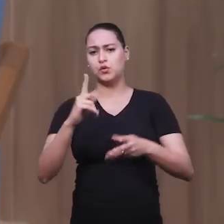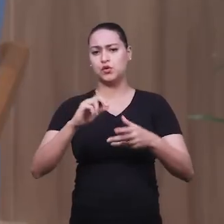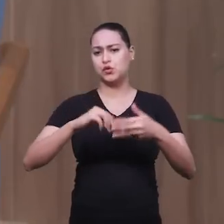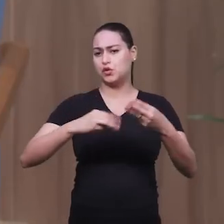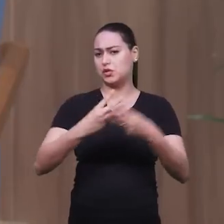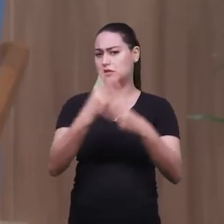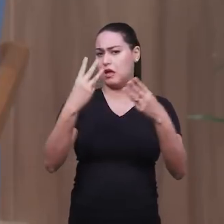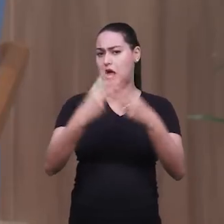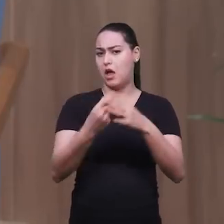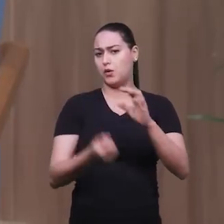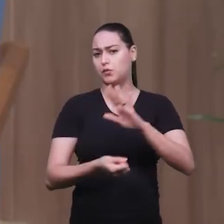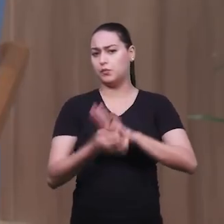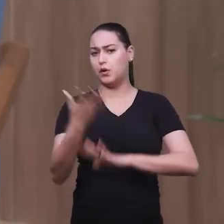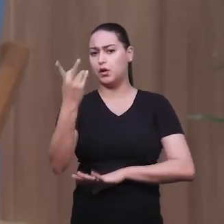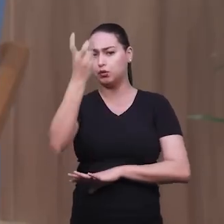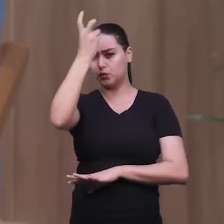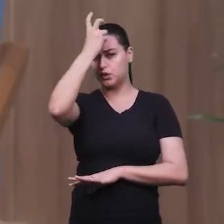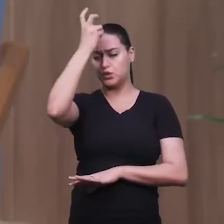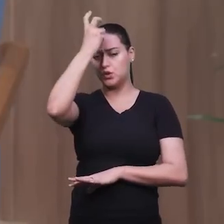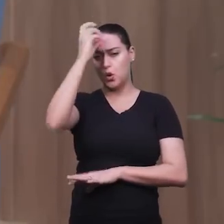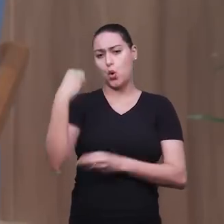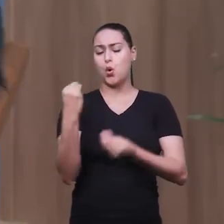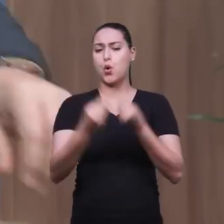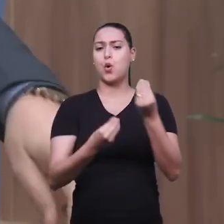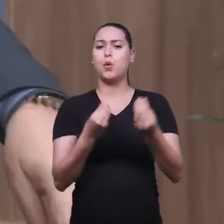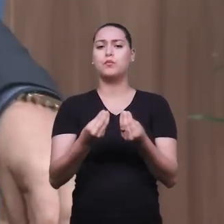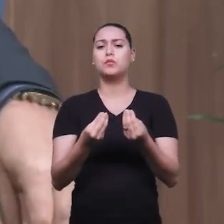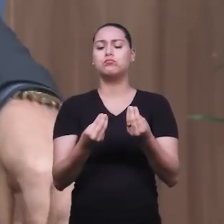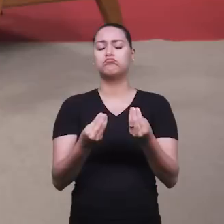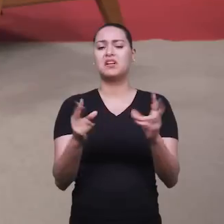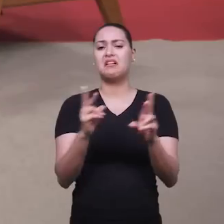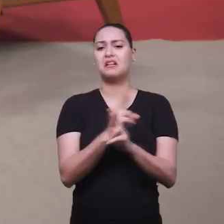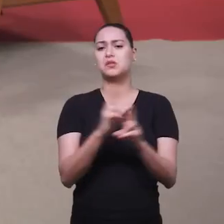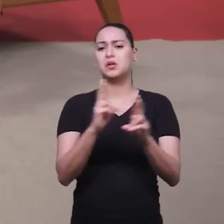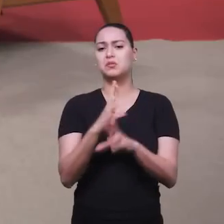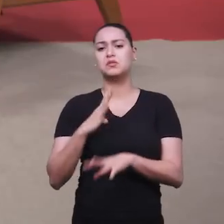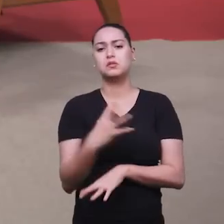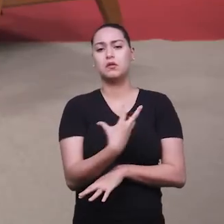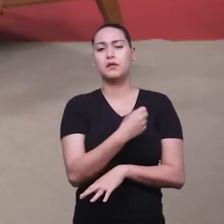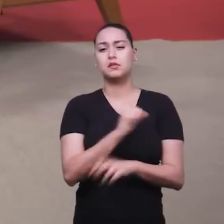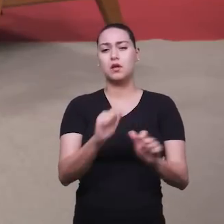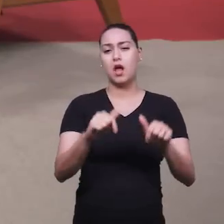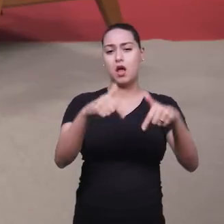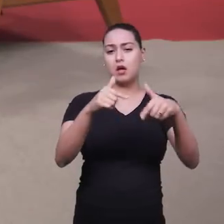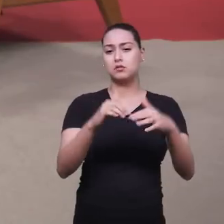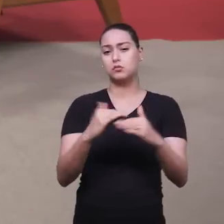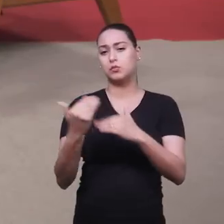povo de Israel saía do Egito, com salvação, ato e processo?